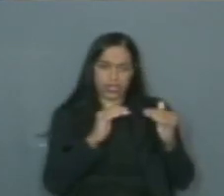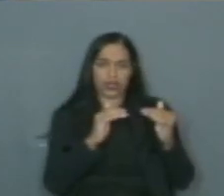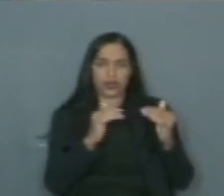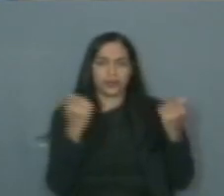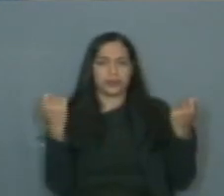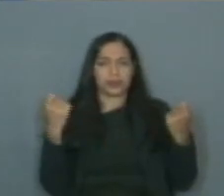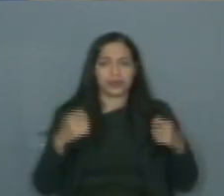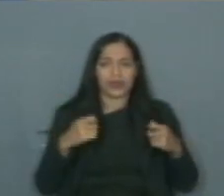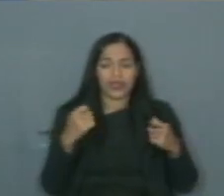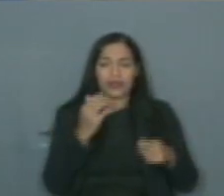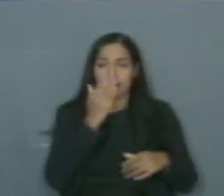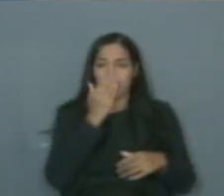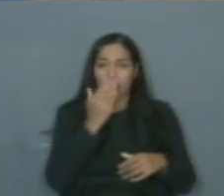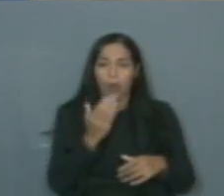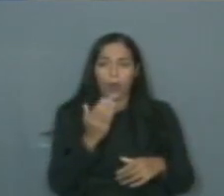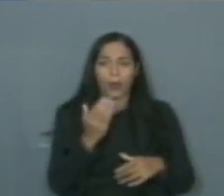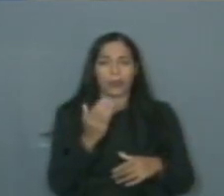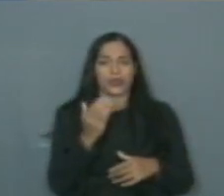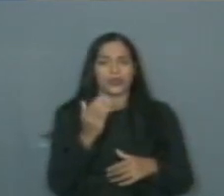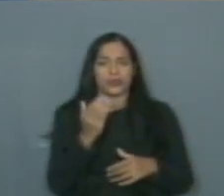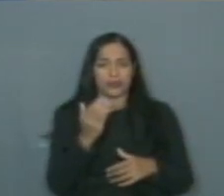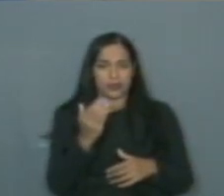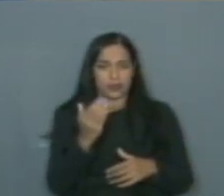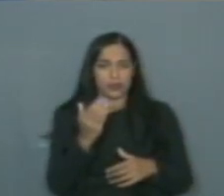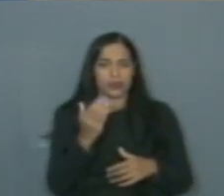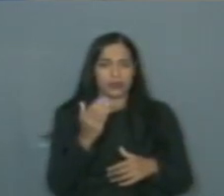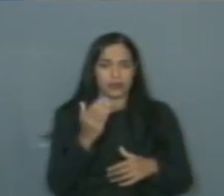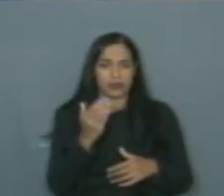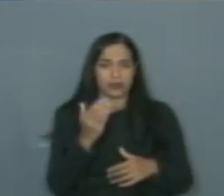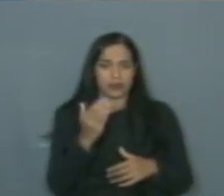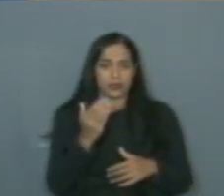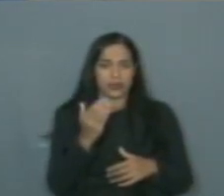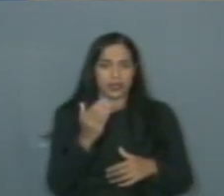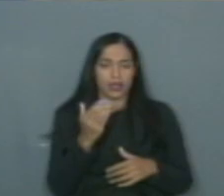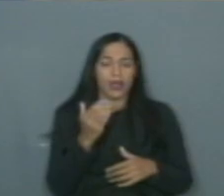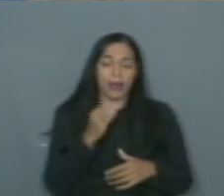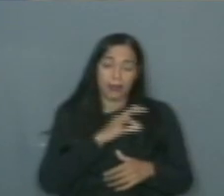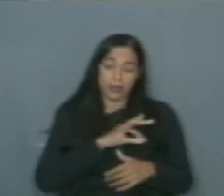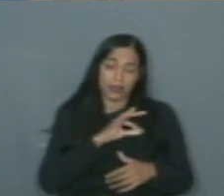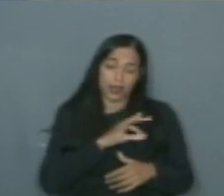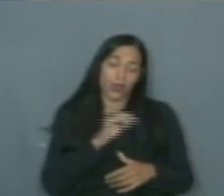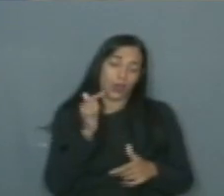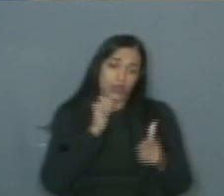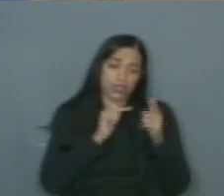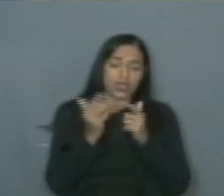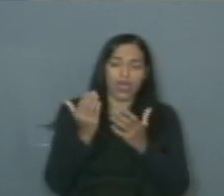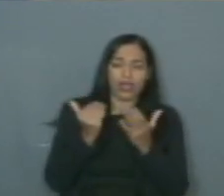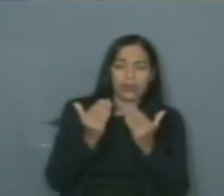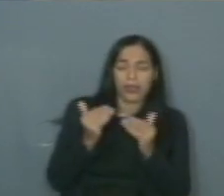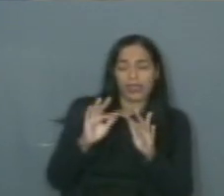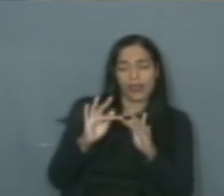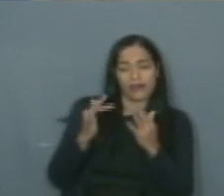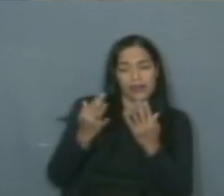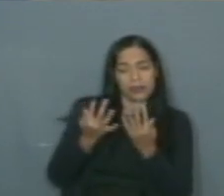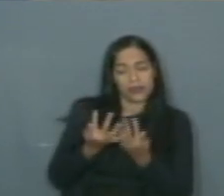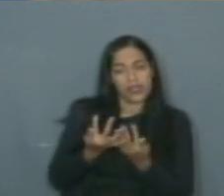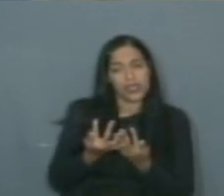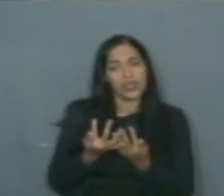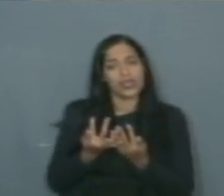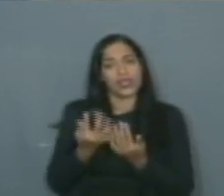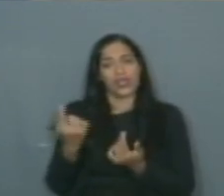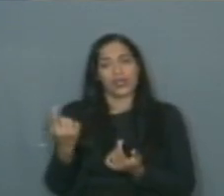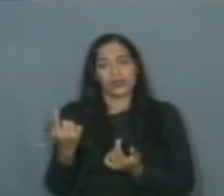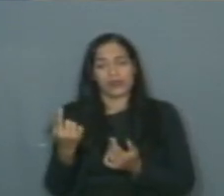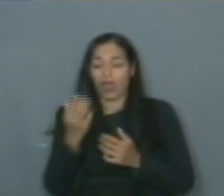pegar uma combizinha ali, Levi, para sustentar a família, que foi o meu caso, fazendo a linha Alto